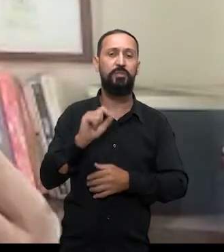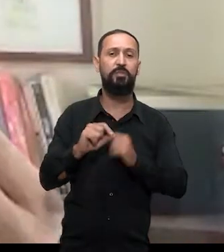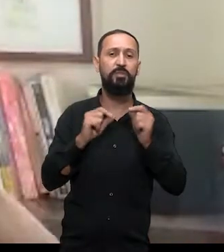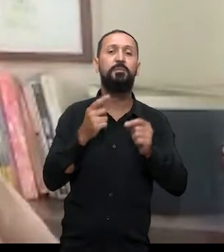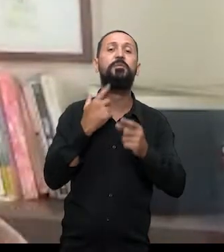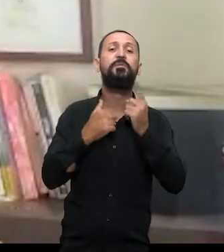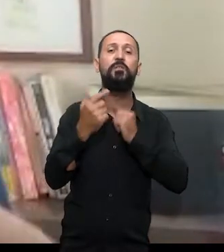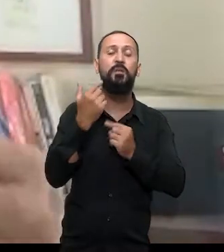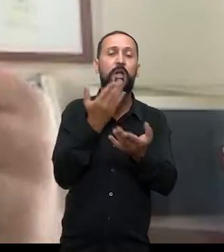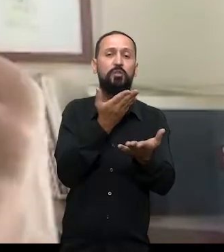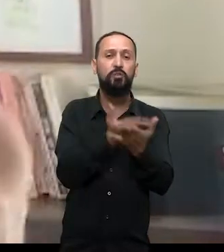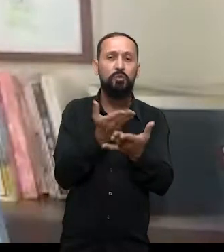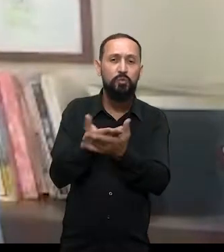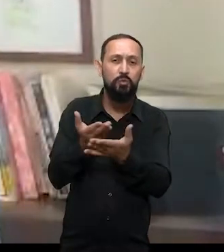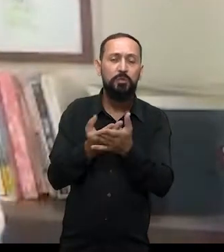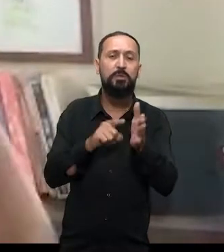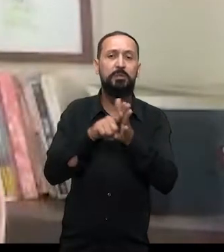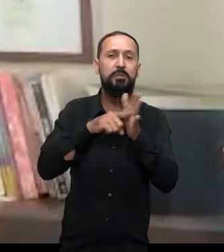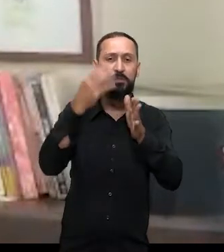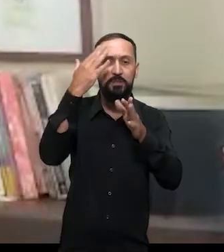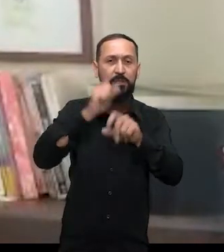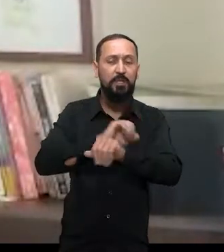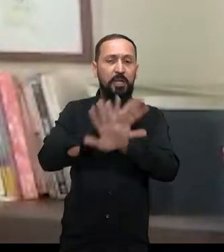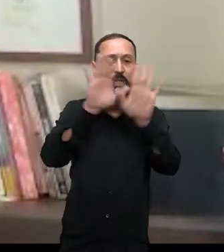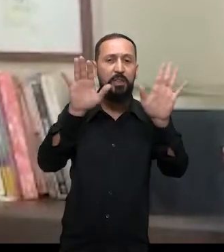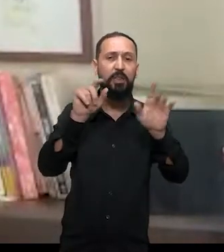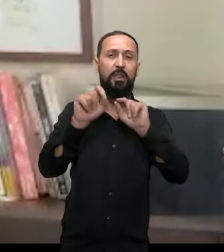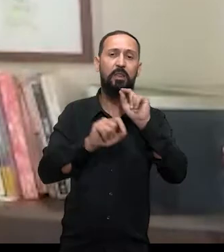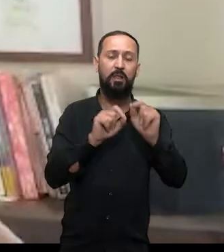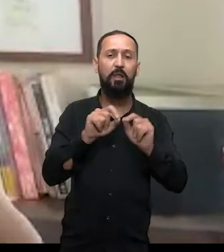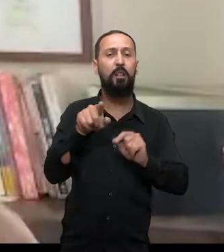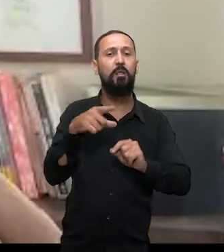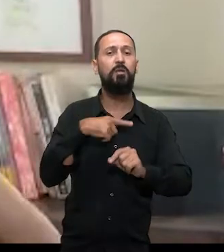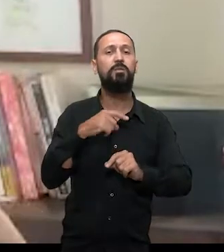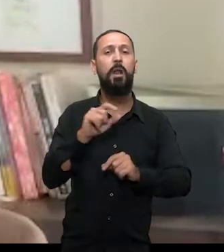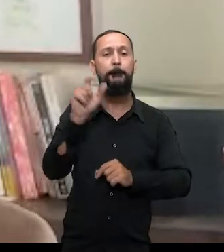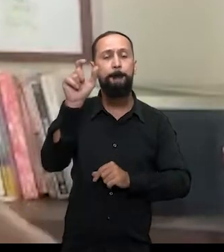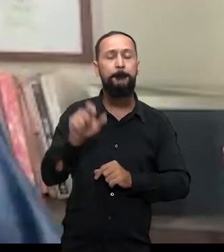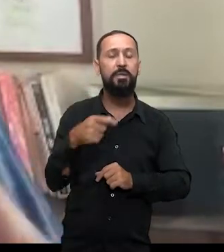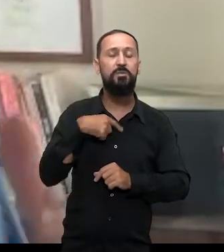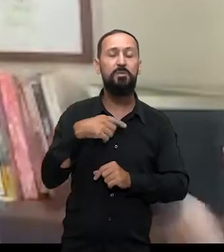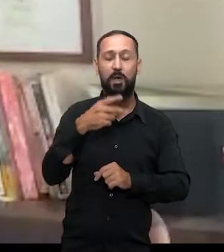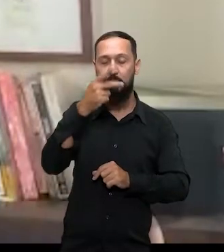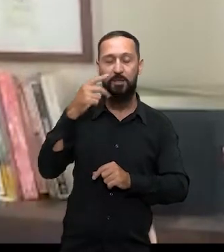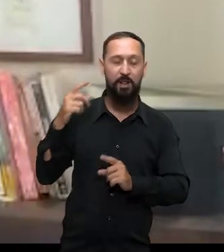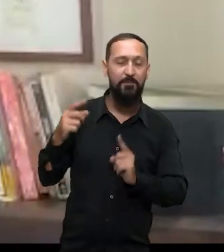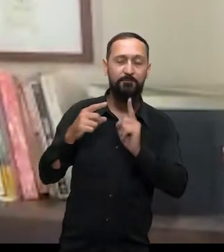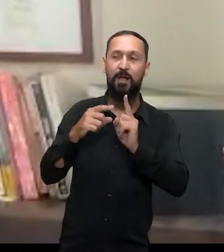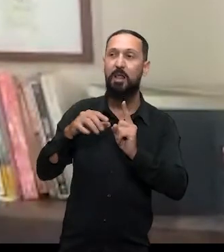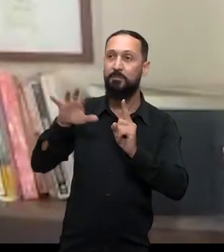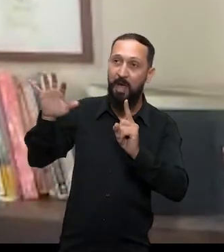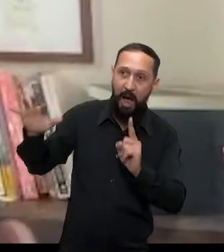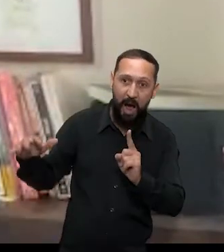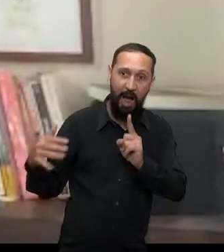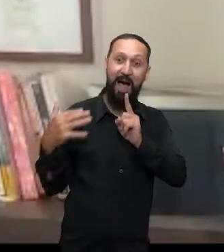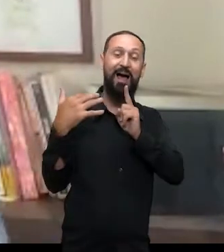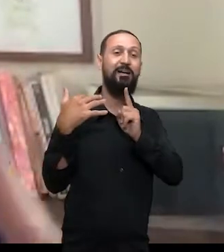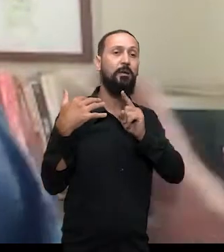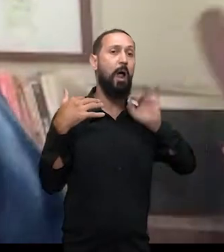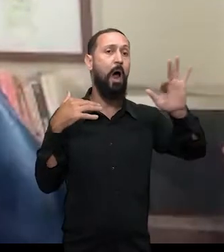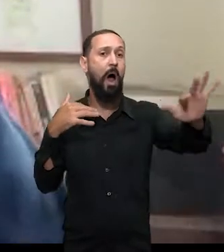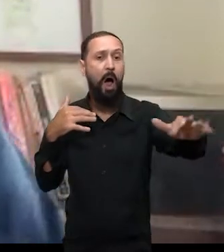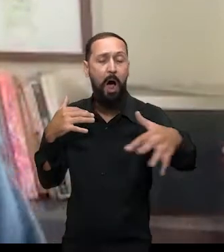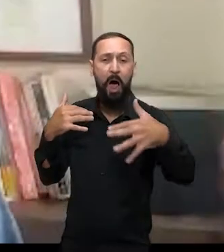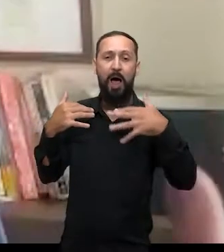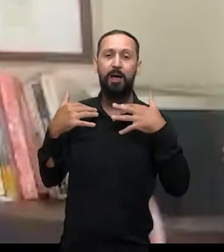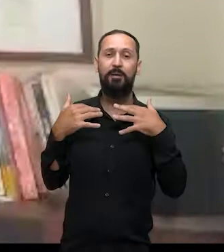um desejo grande de estudar, de compreender o que estava acontecendo, ele também era uma pessoa muito cativante. Então ele